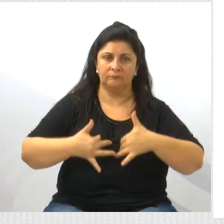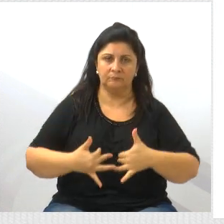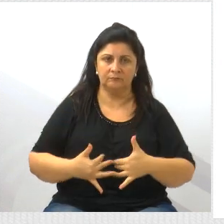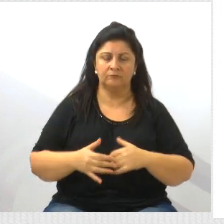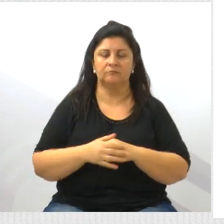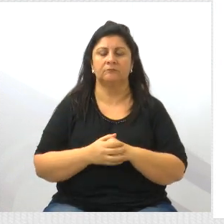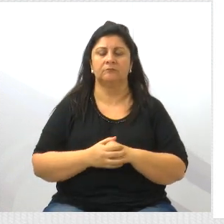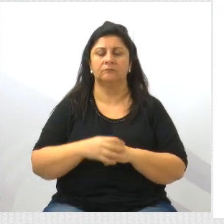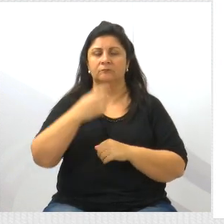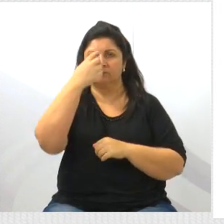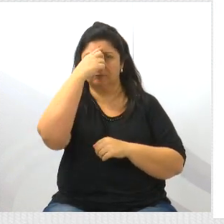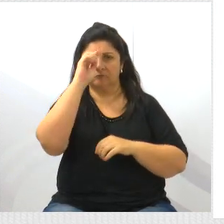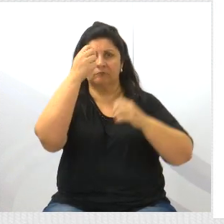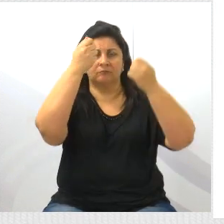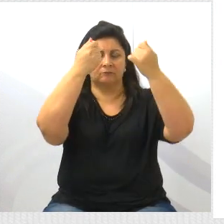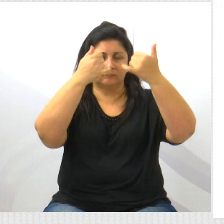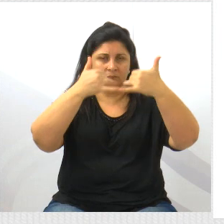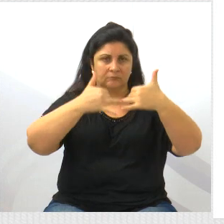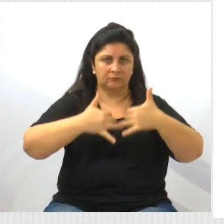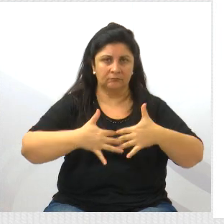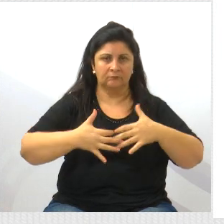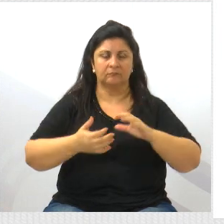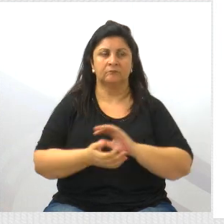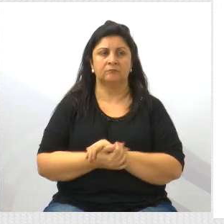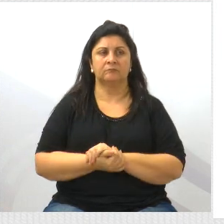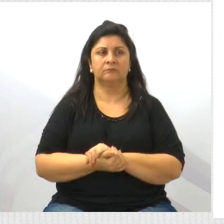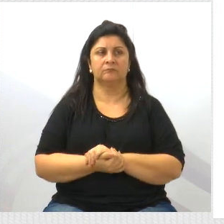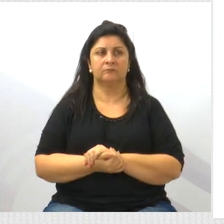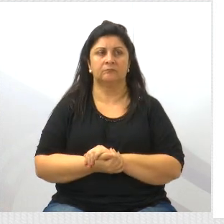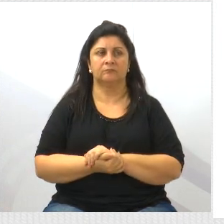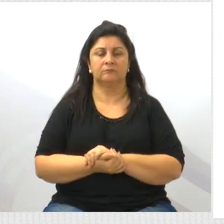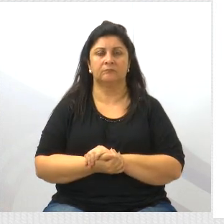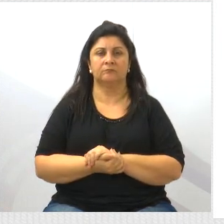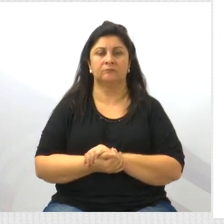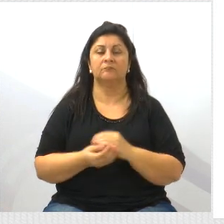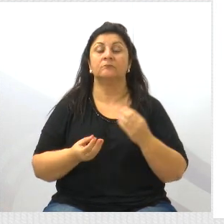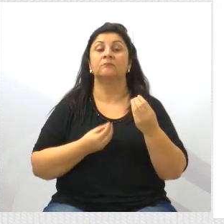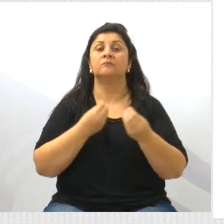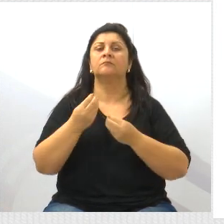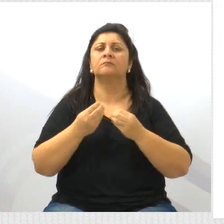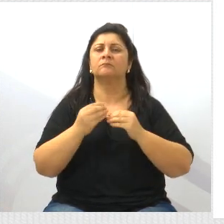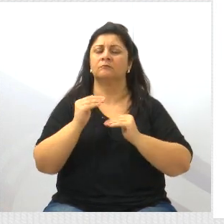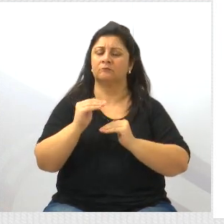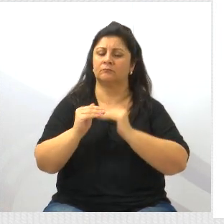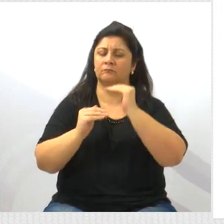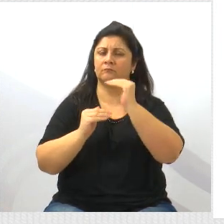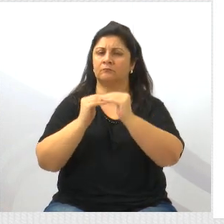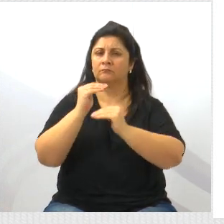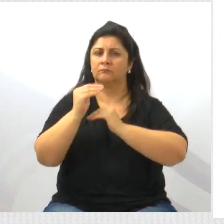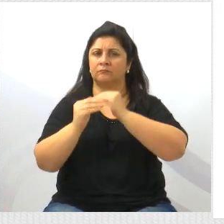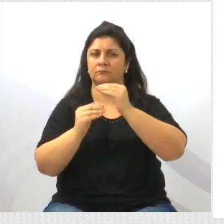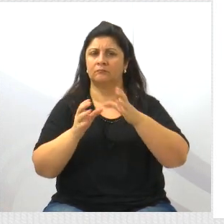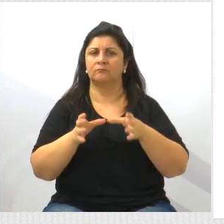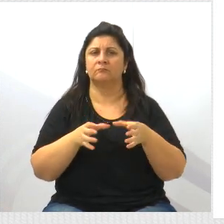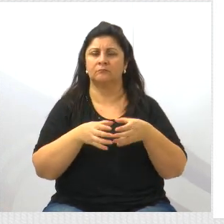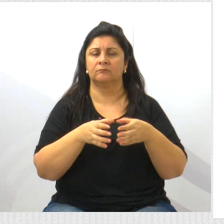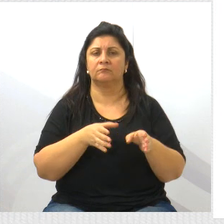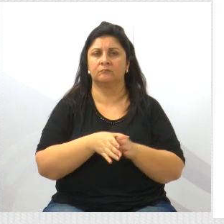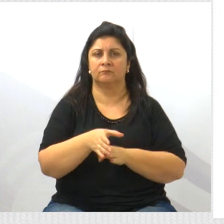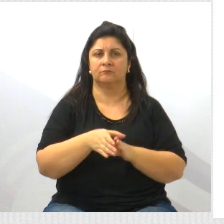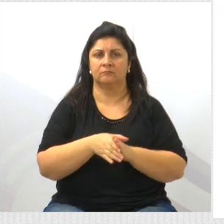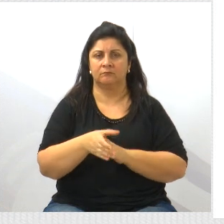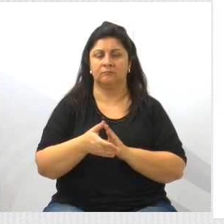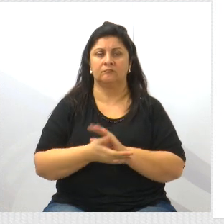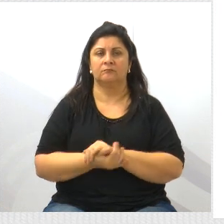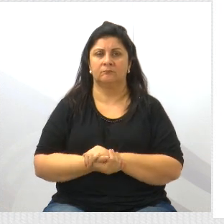tiramos dúvidas, e explicamos como que é todo esse processo do Conselho, né? É